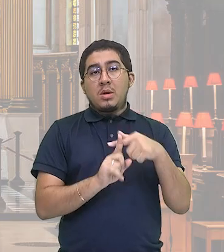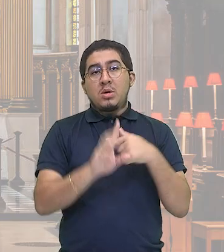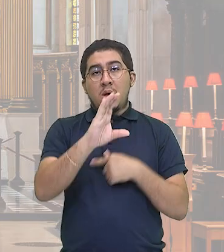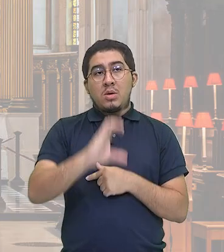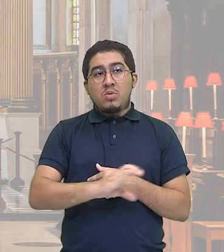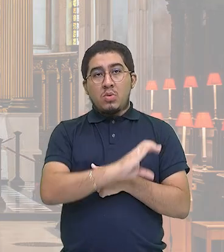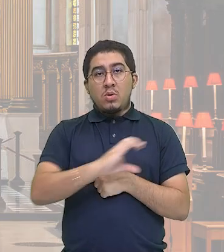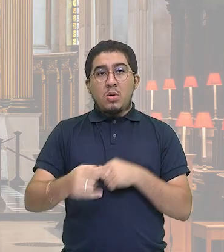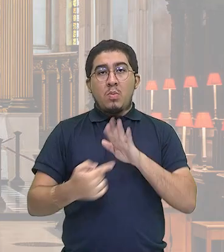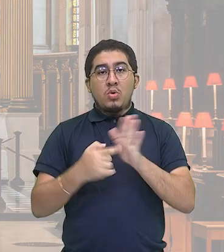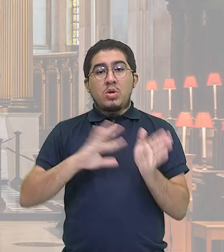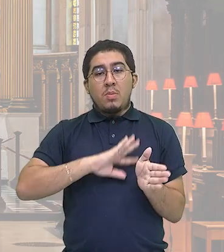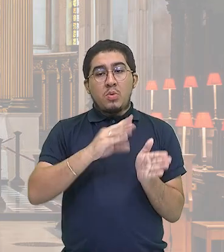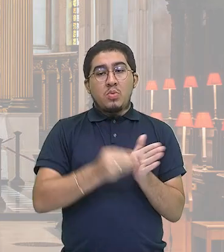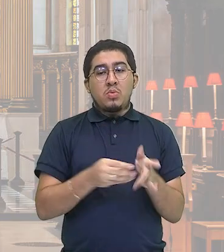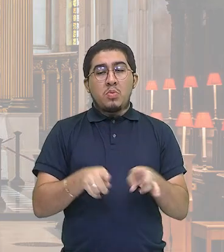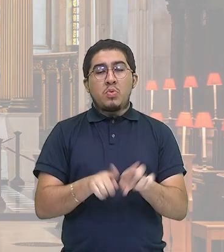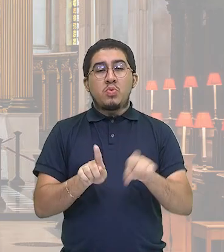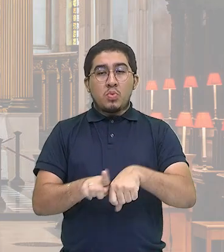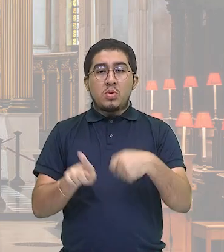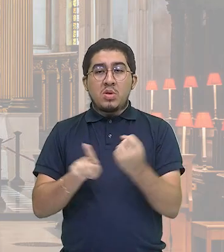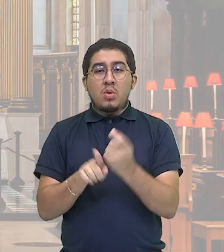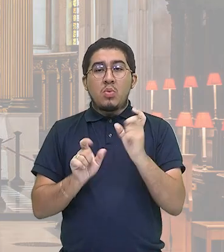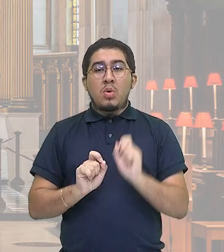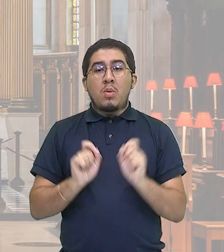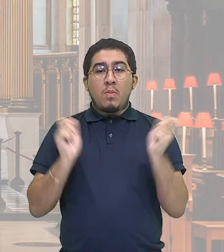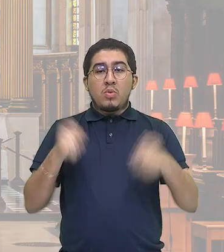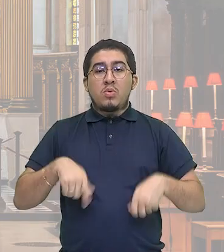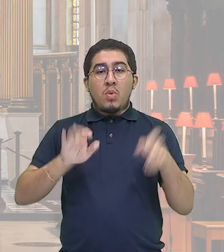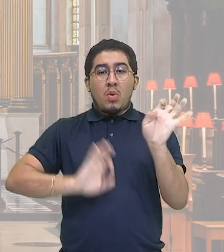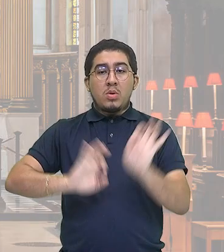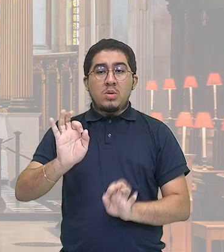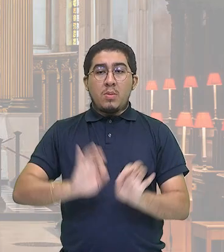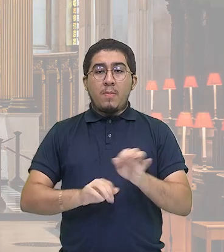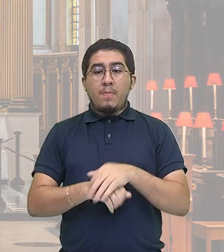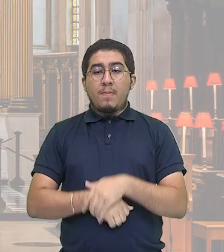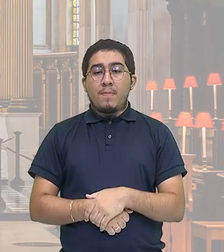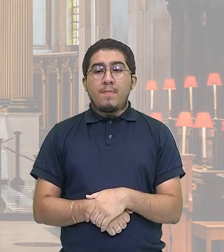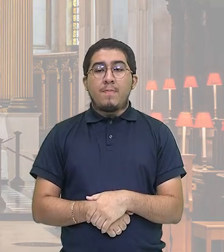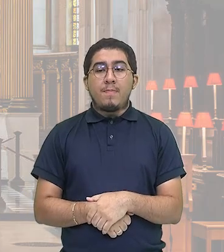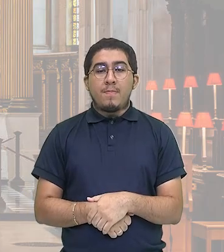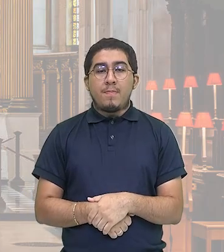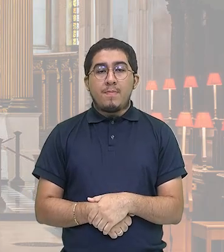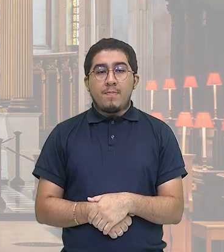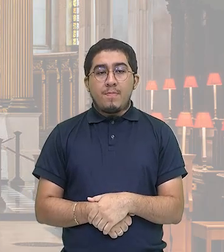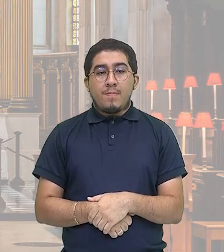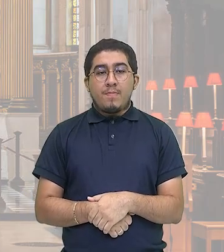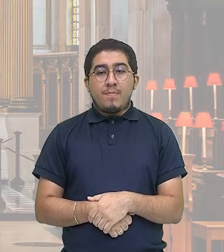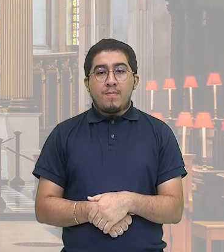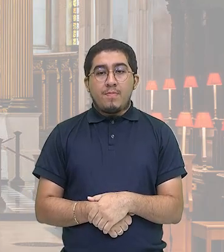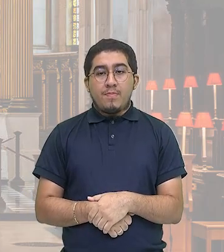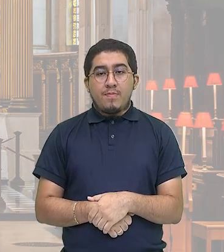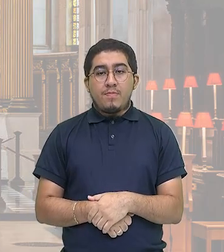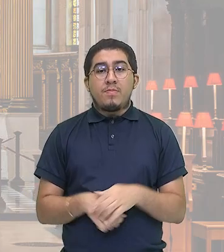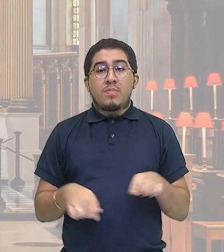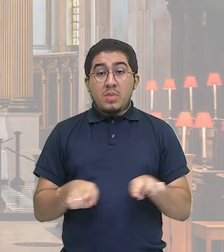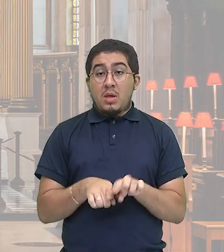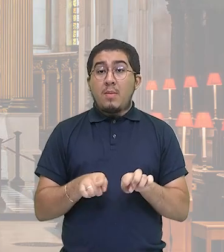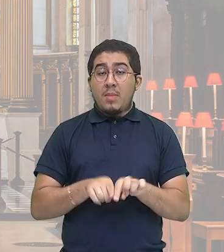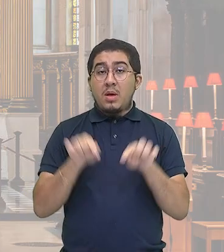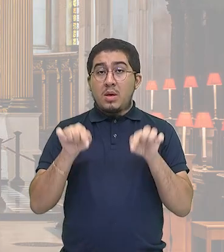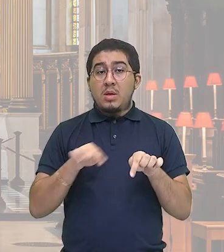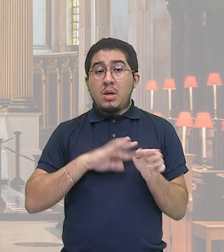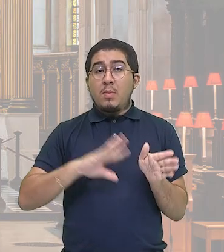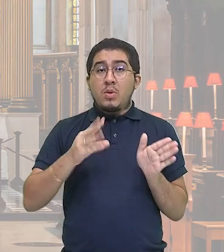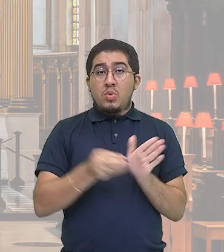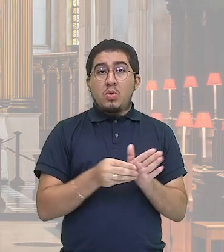para a Amazônia para que a sociedade se organizasse. Mas tivemos também, aqui na Amazônia, para